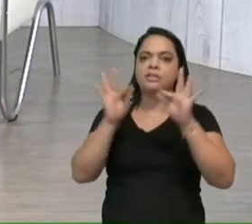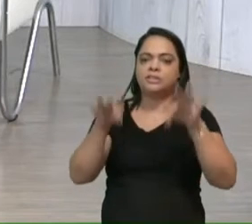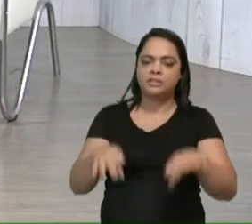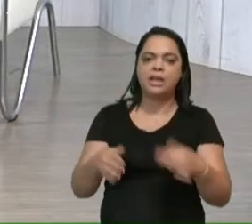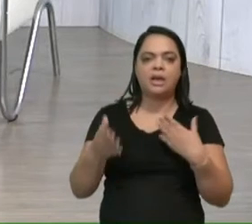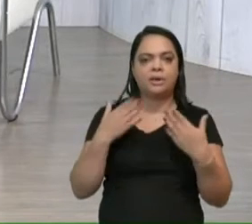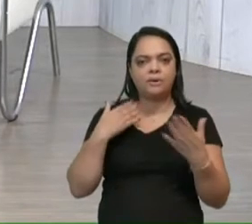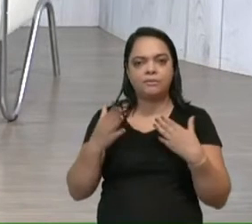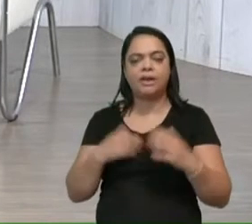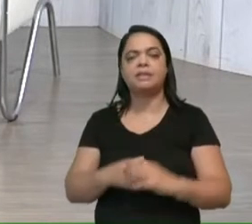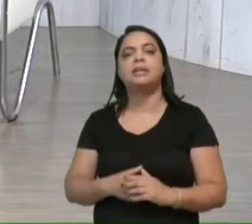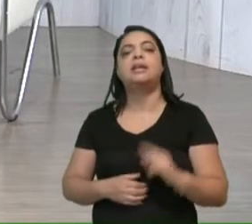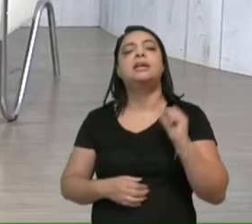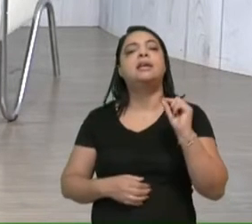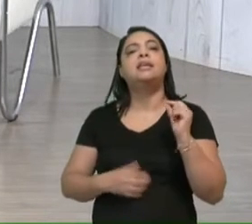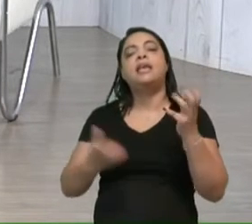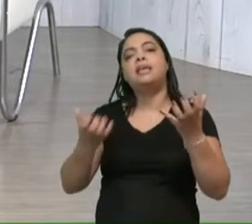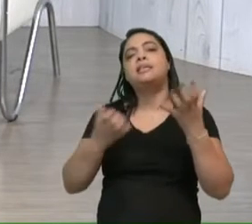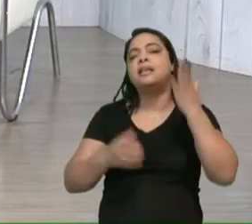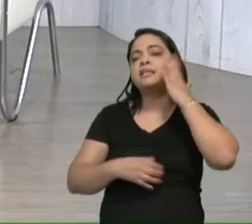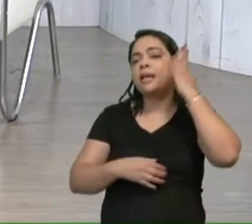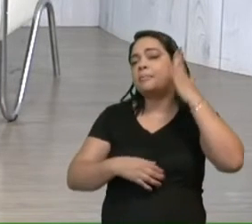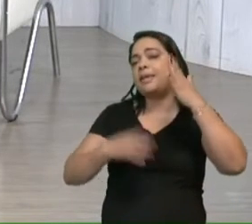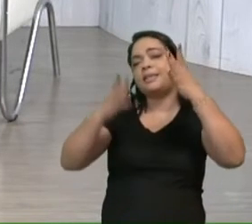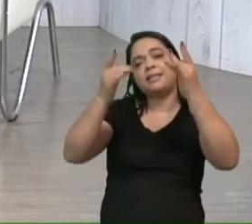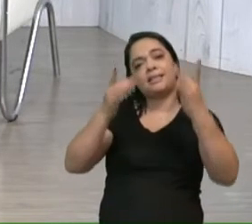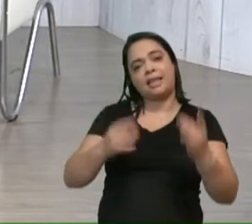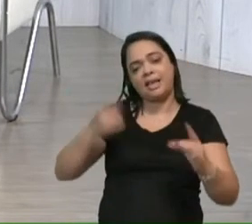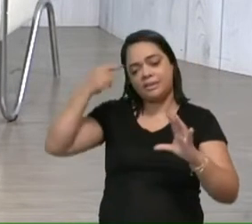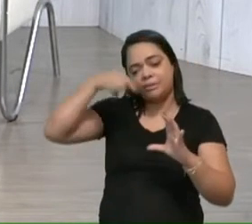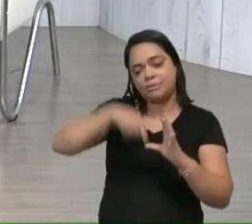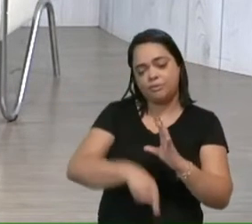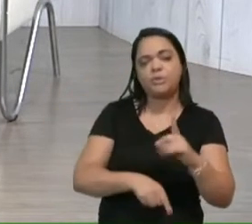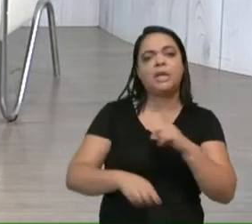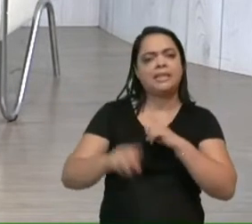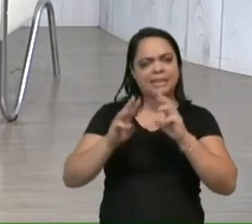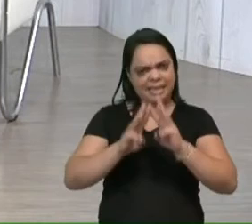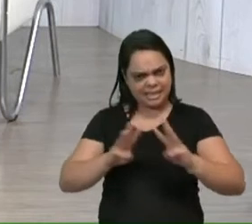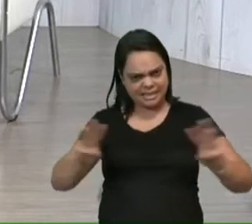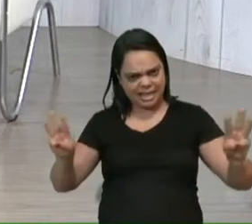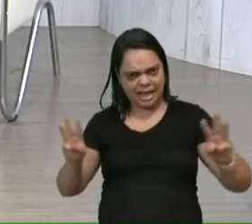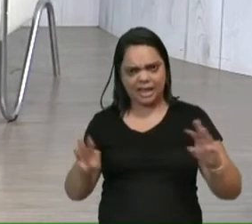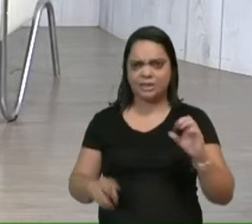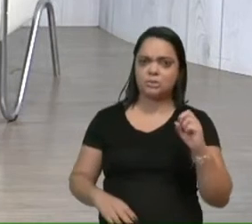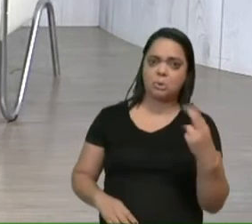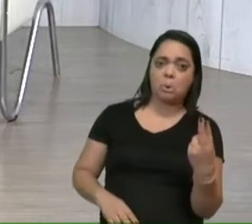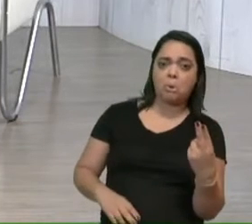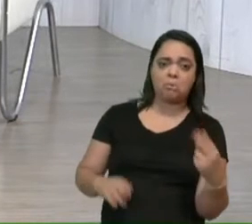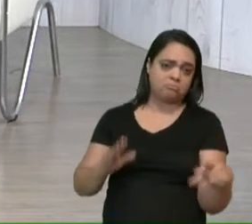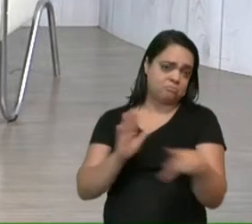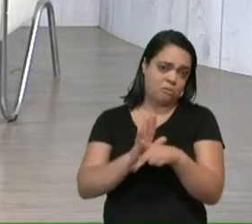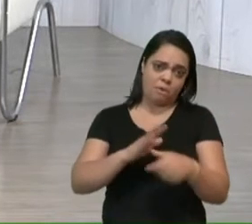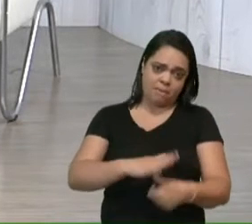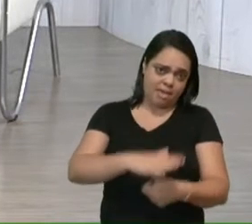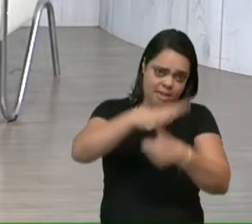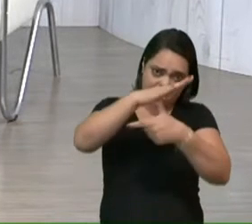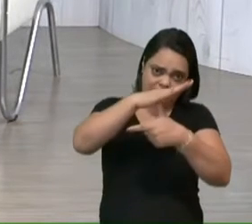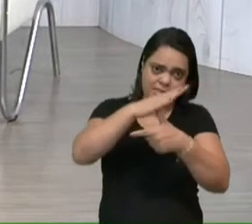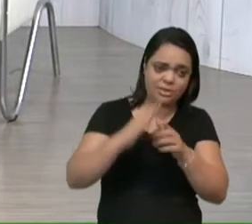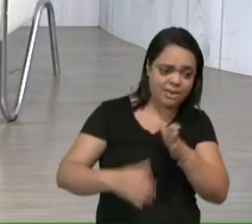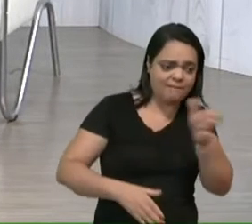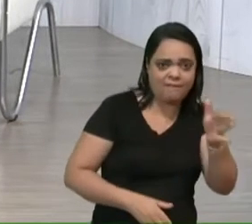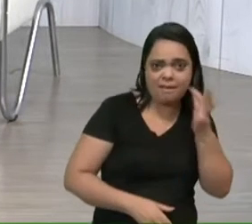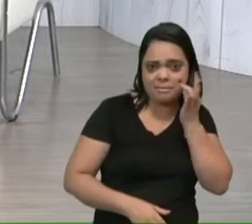nosso bate-papo para quem quiser saber mais detalhes tem algum site ou até aí mesmo na própria pró-reitoria né de